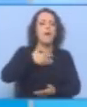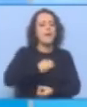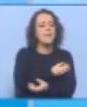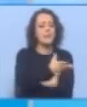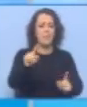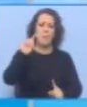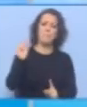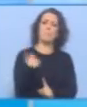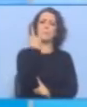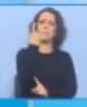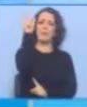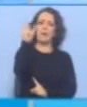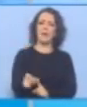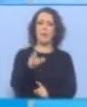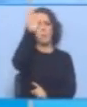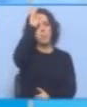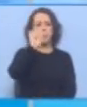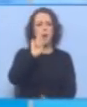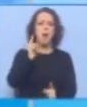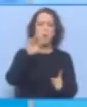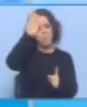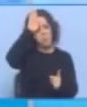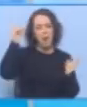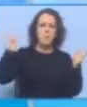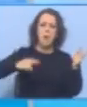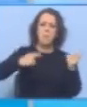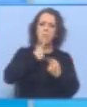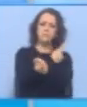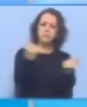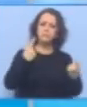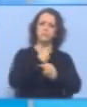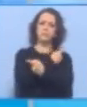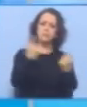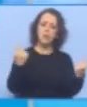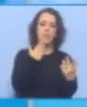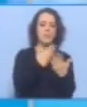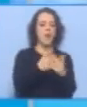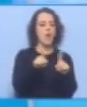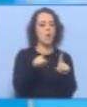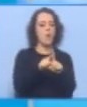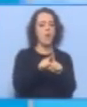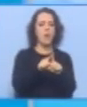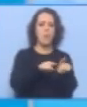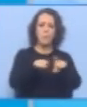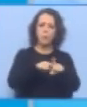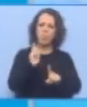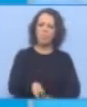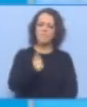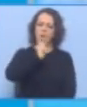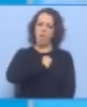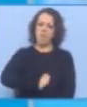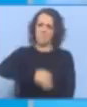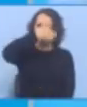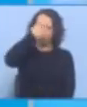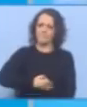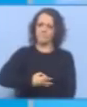o primeiro Papa que o faz, mas coloca, de facto, a política num nível de exigência ética bastante acentuado. E